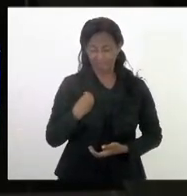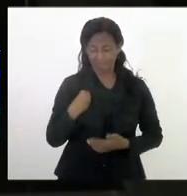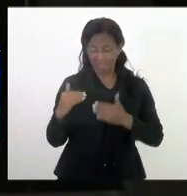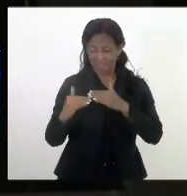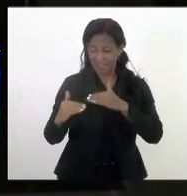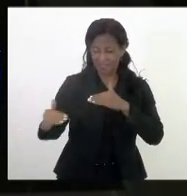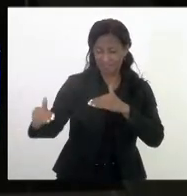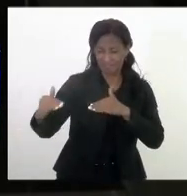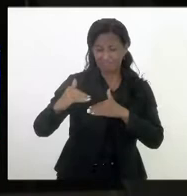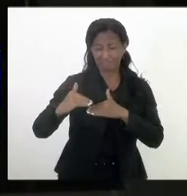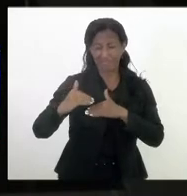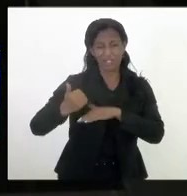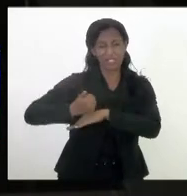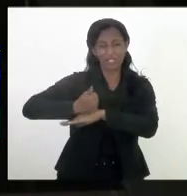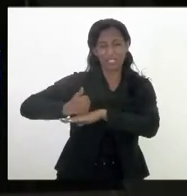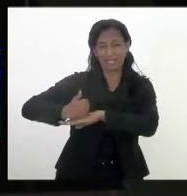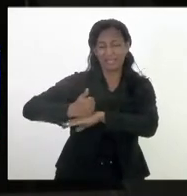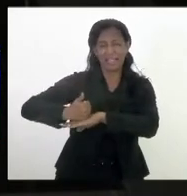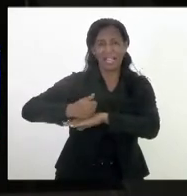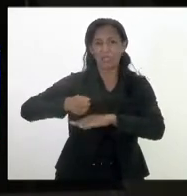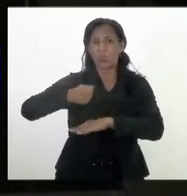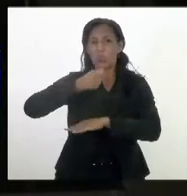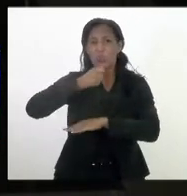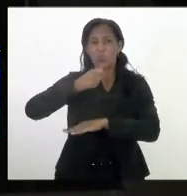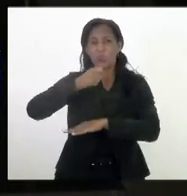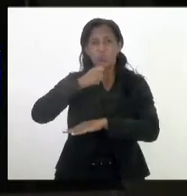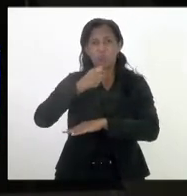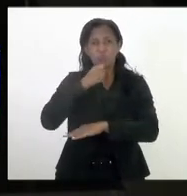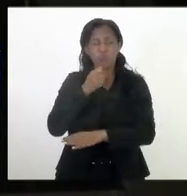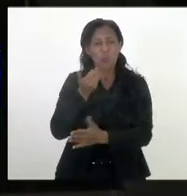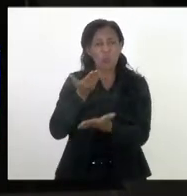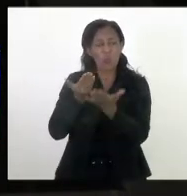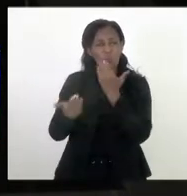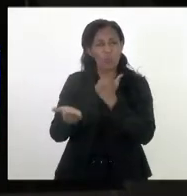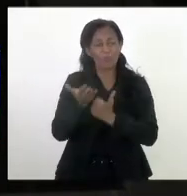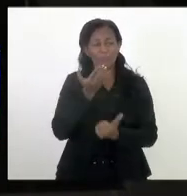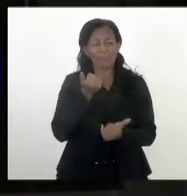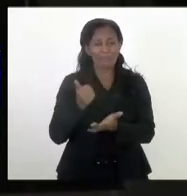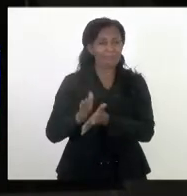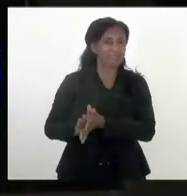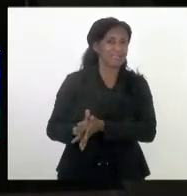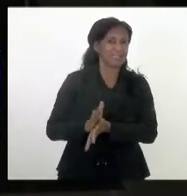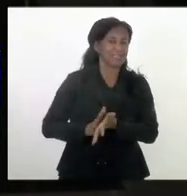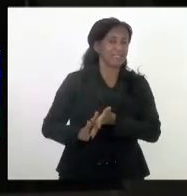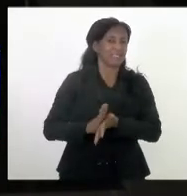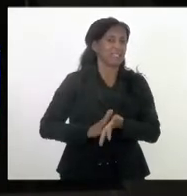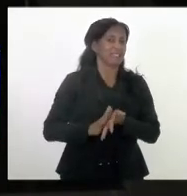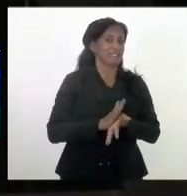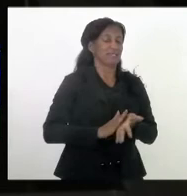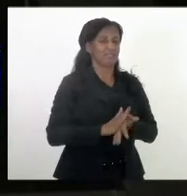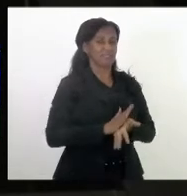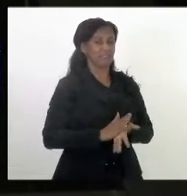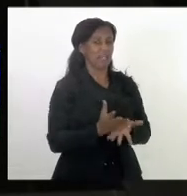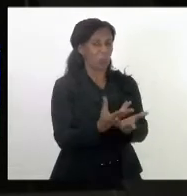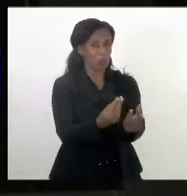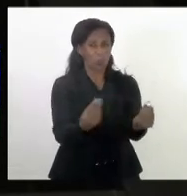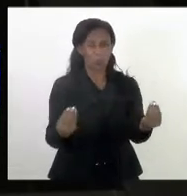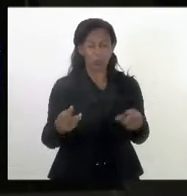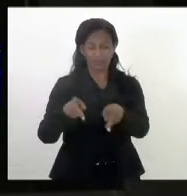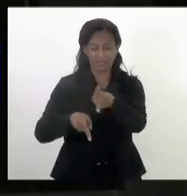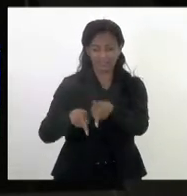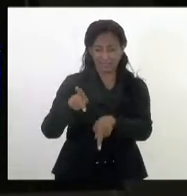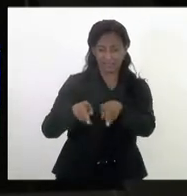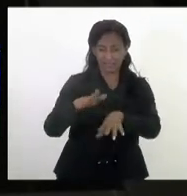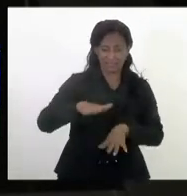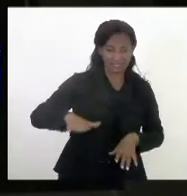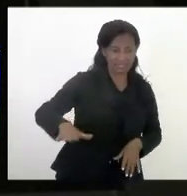qualquer dignidade, quando não tem sequer o que comer, muitas dessas populações. E